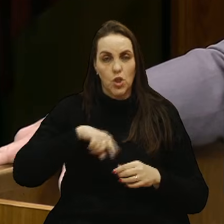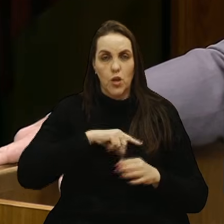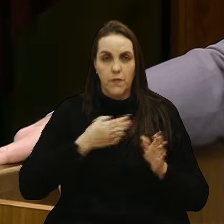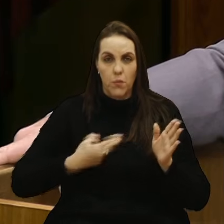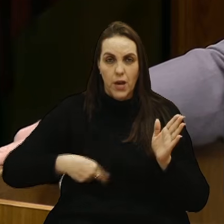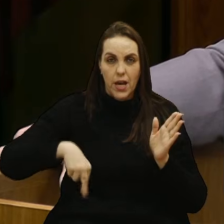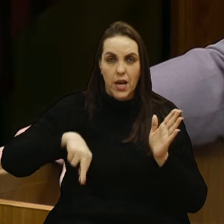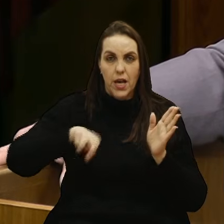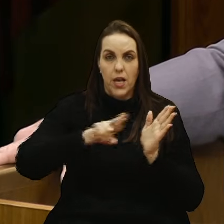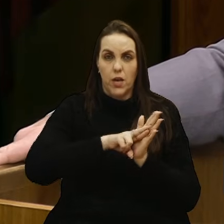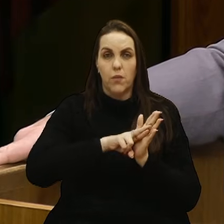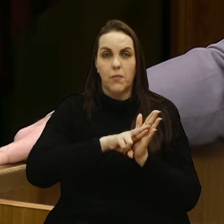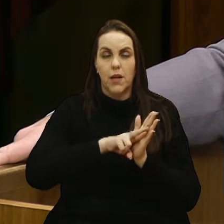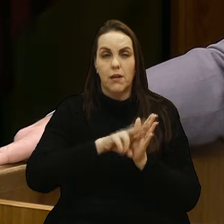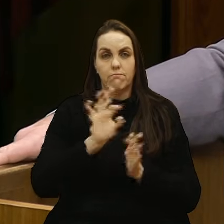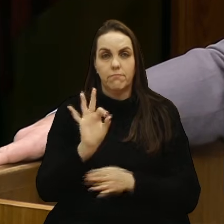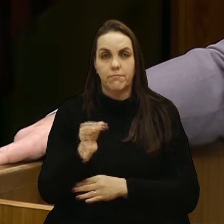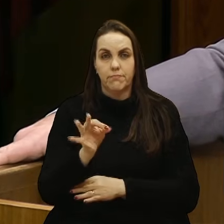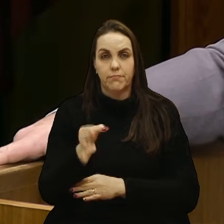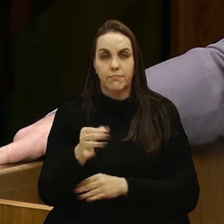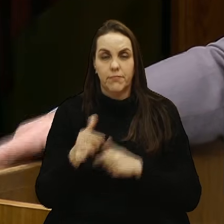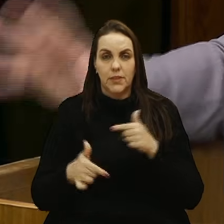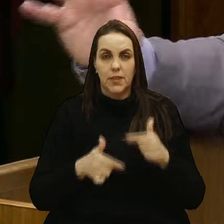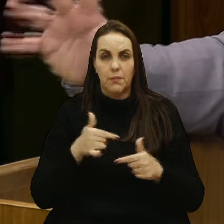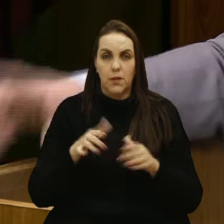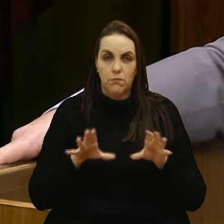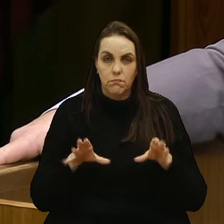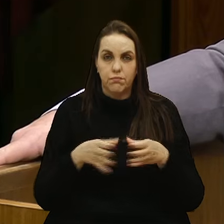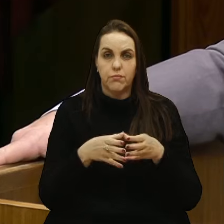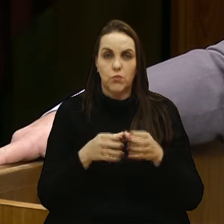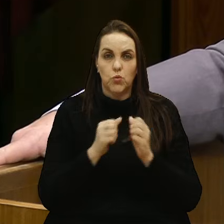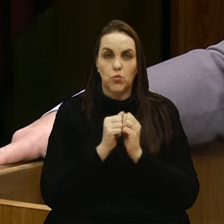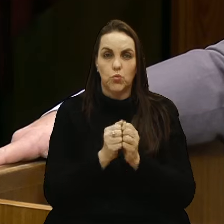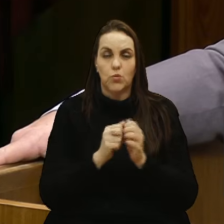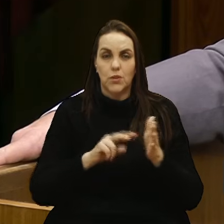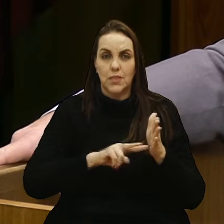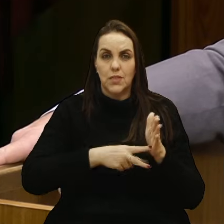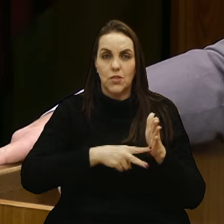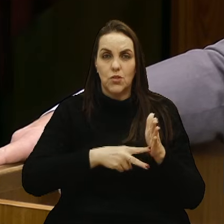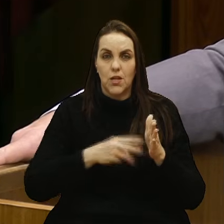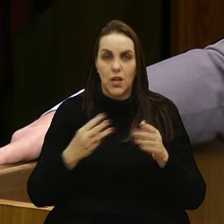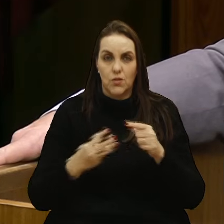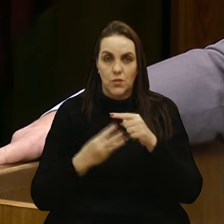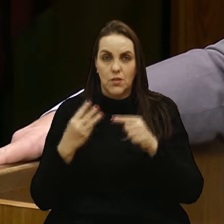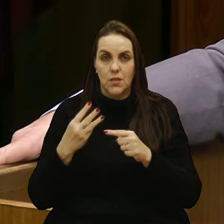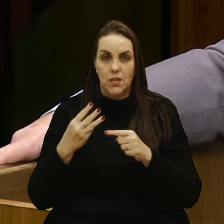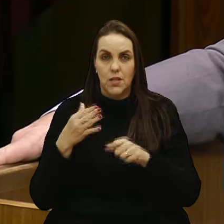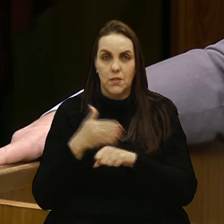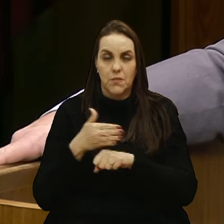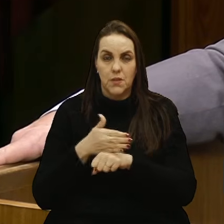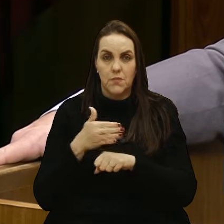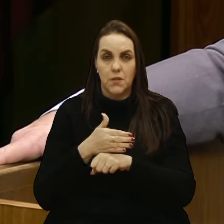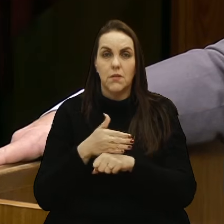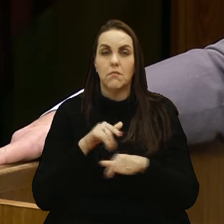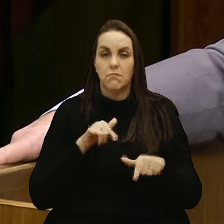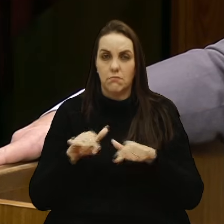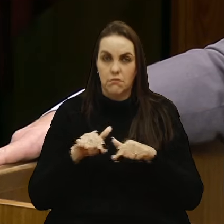ter certeza que um trabalho conjunto com os 3 sindicatos, né, Iva? Estamos atuando